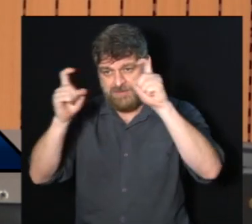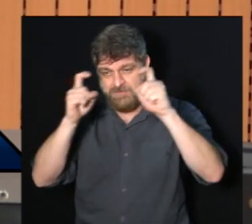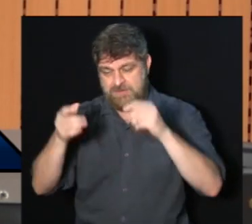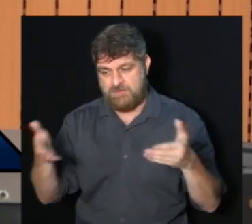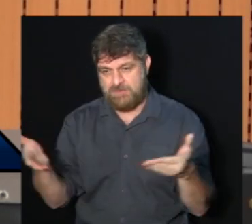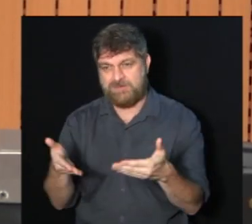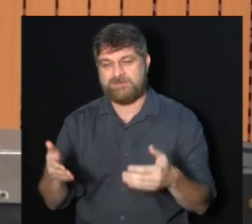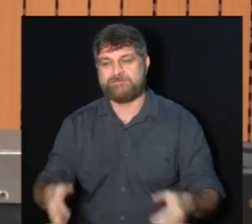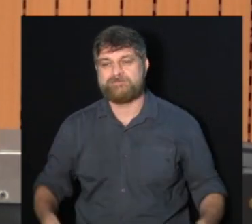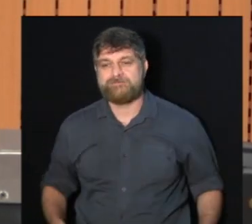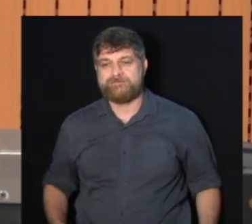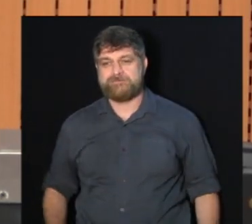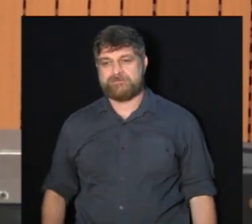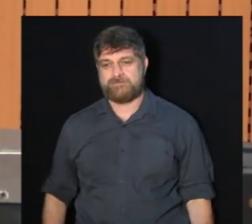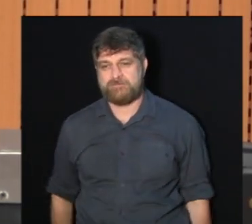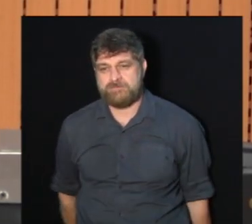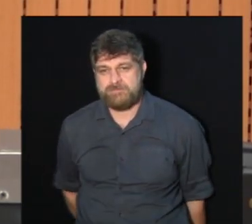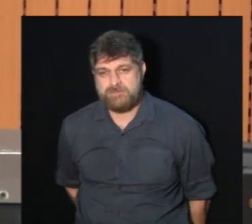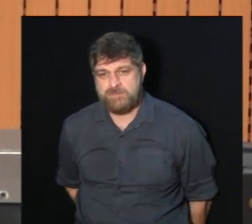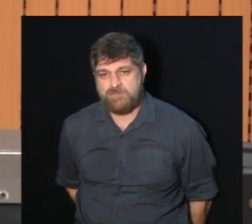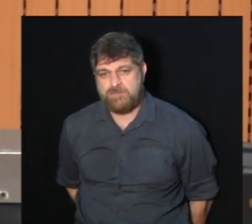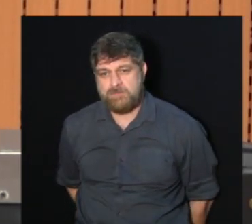solene.